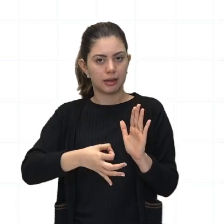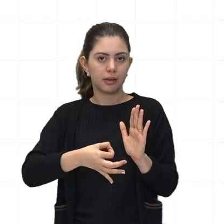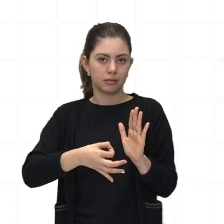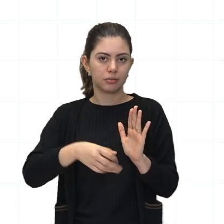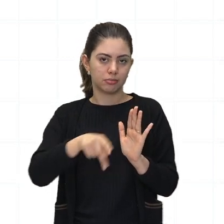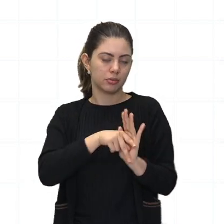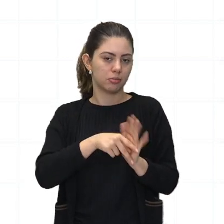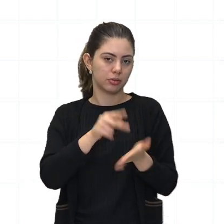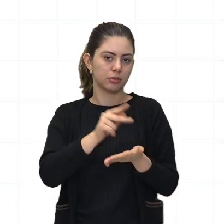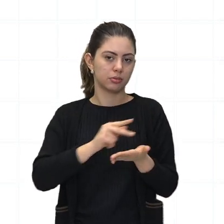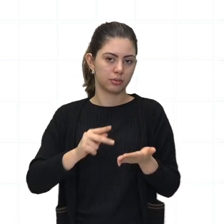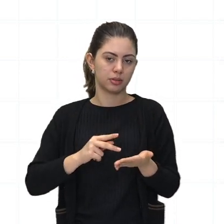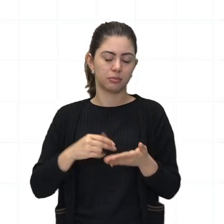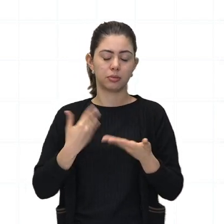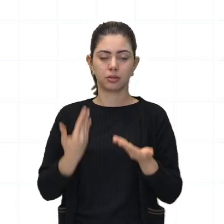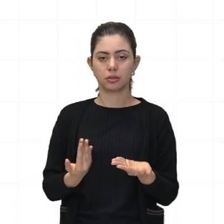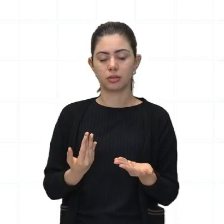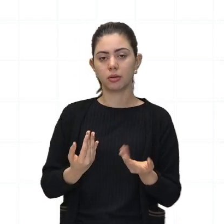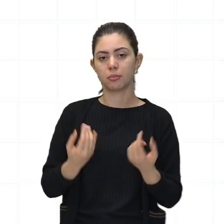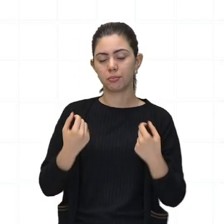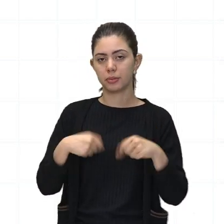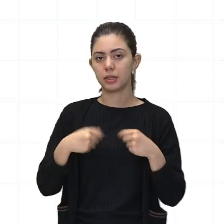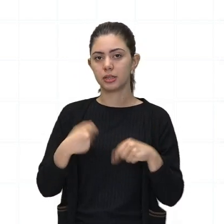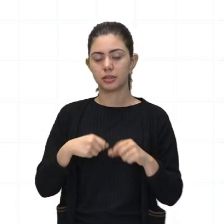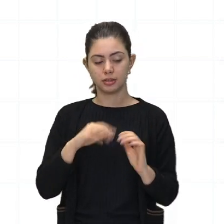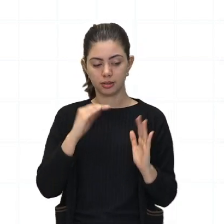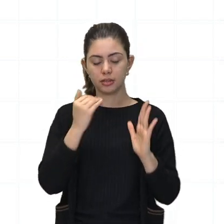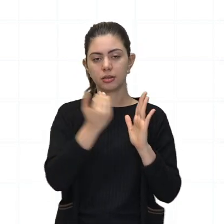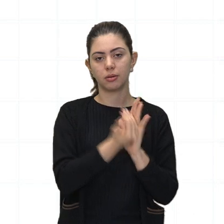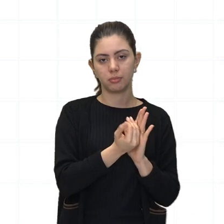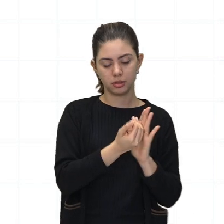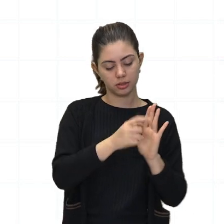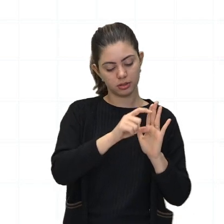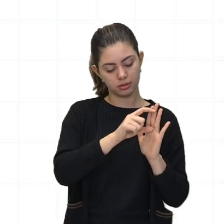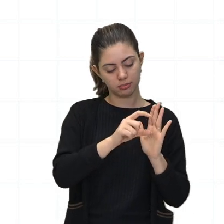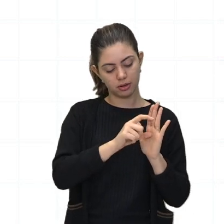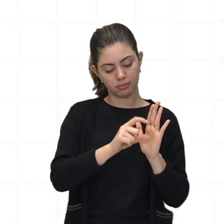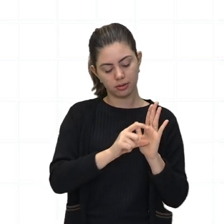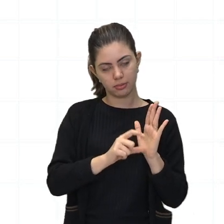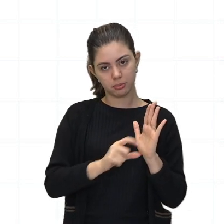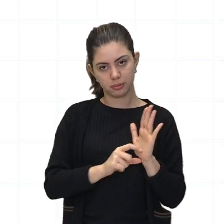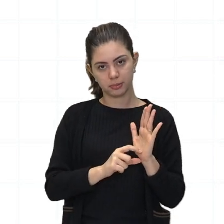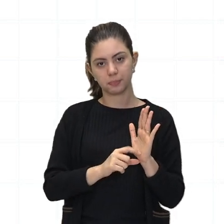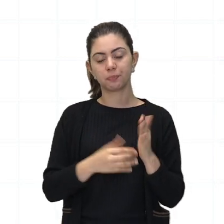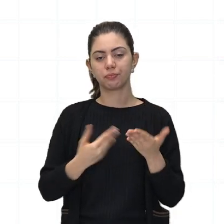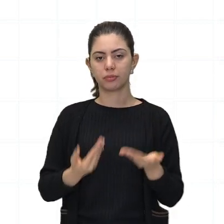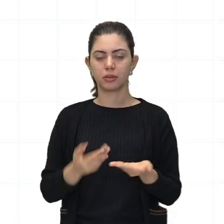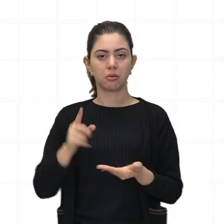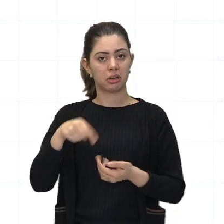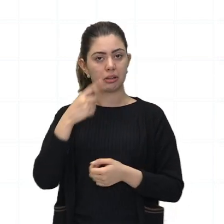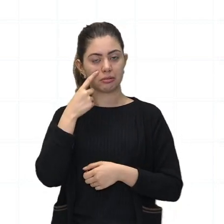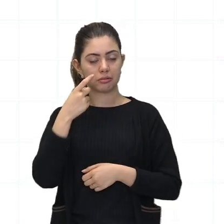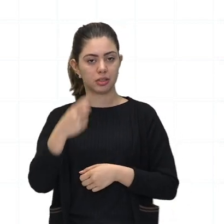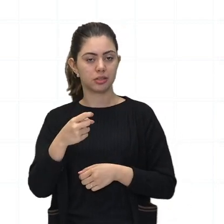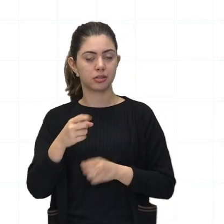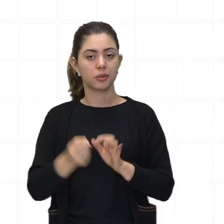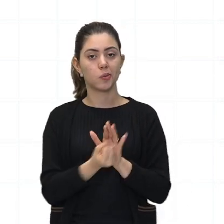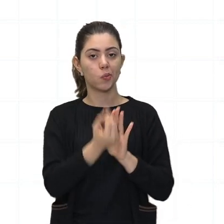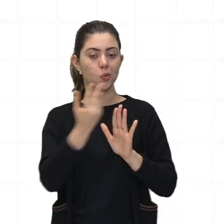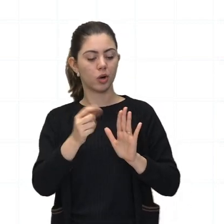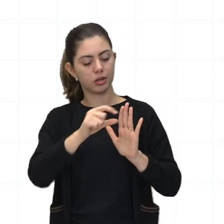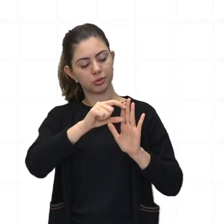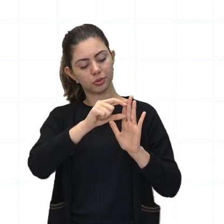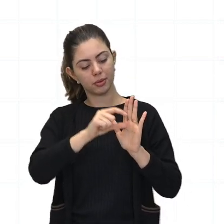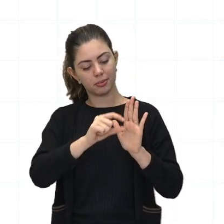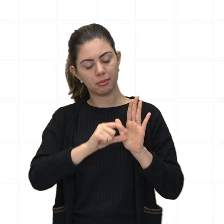poemas, em que alguns poemas não podem fugir daquilo com o perigo de que eles se desestruturem. Então a métrica é bastante interessante e importante,